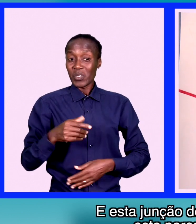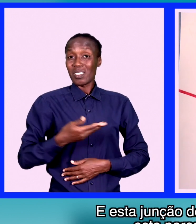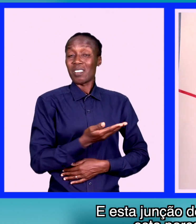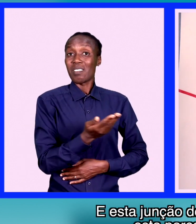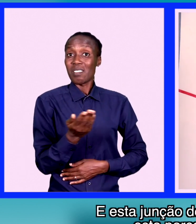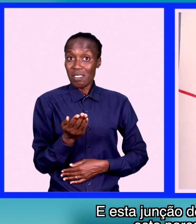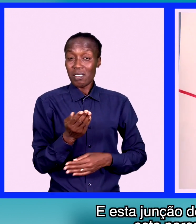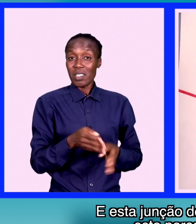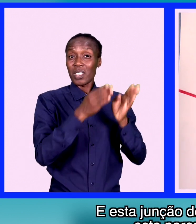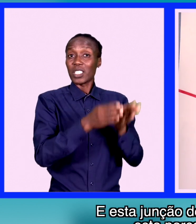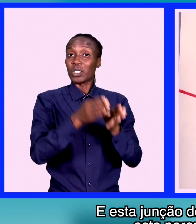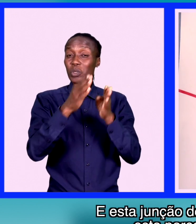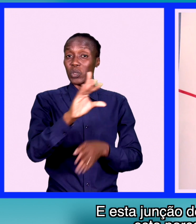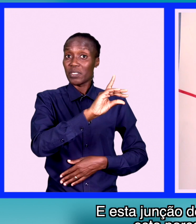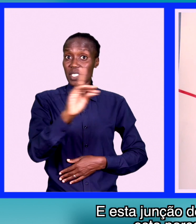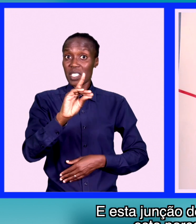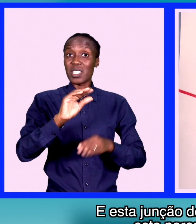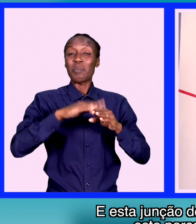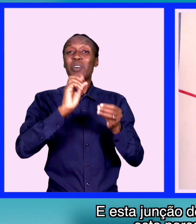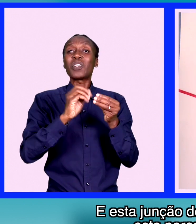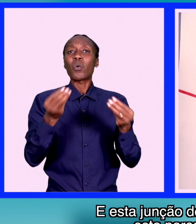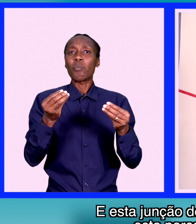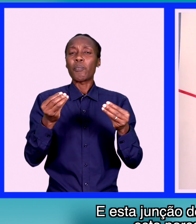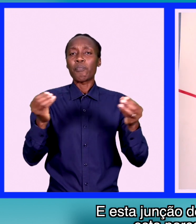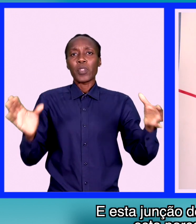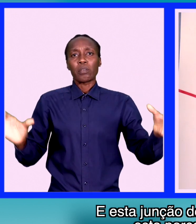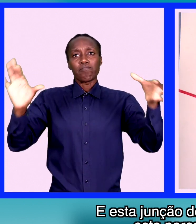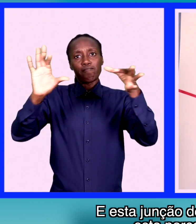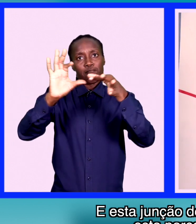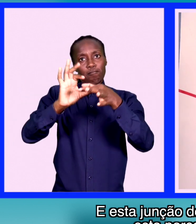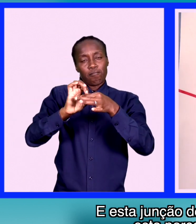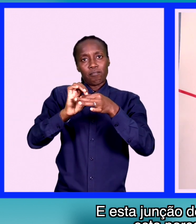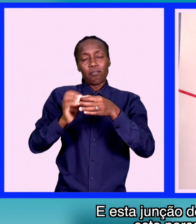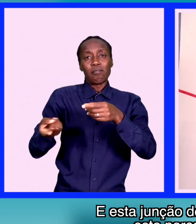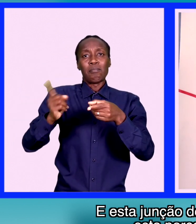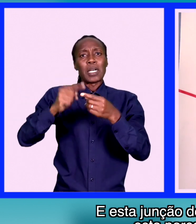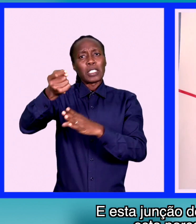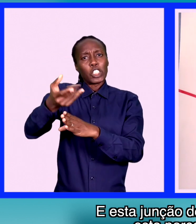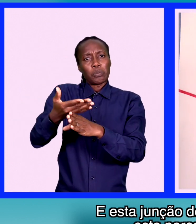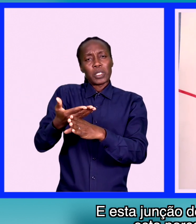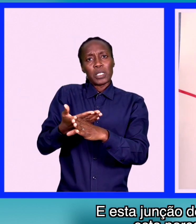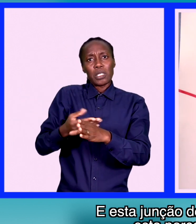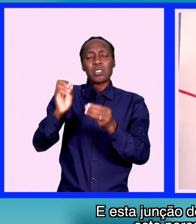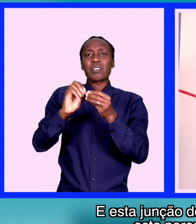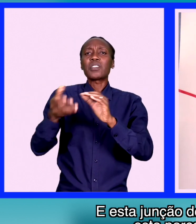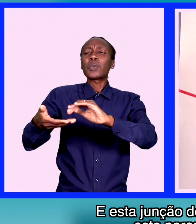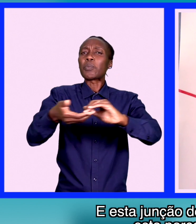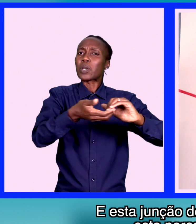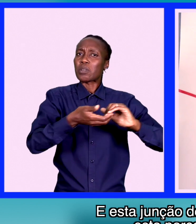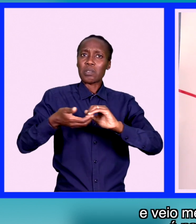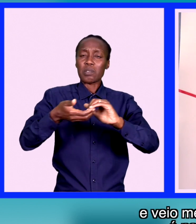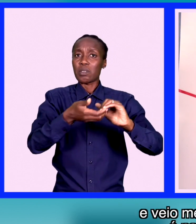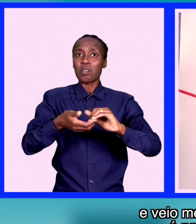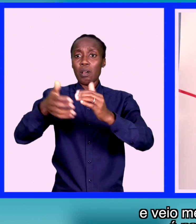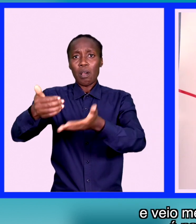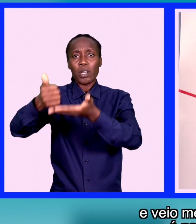atividades. E esta junção de conhecimentos, experiências, esta parceria foi mesmo